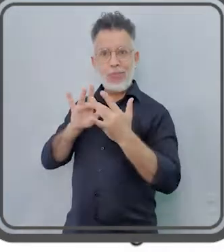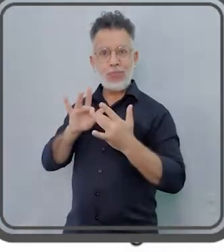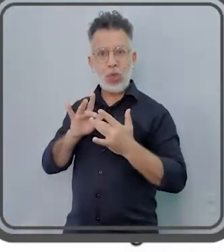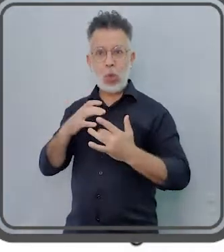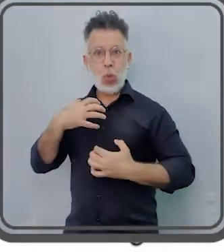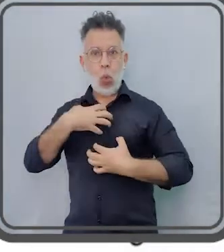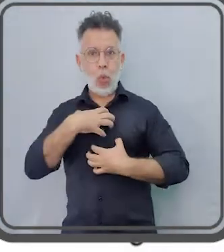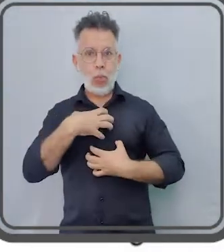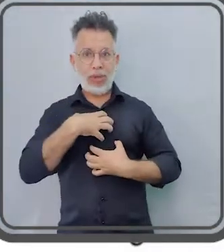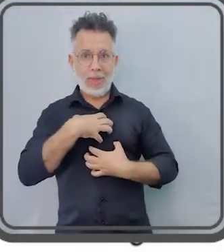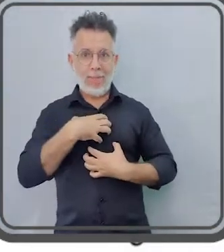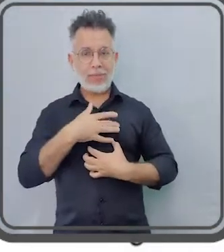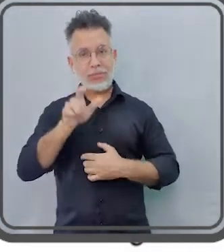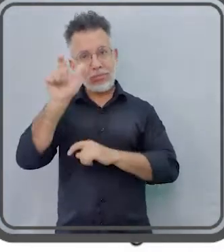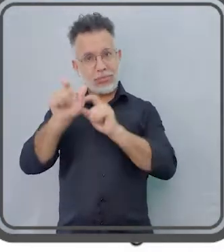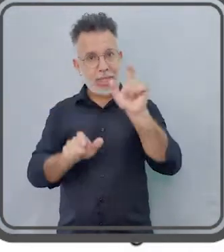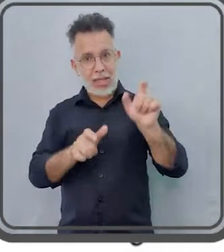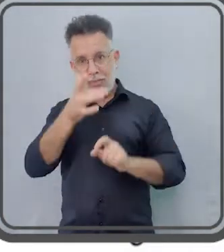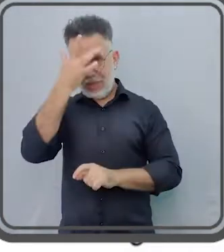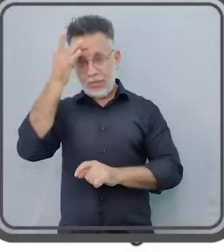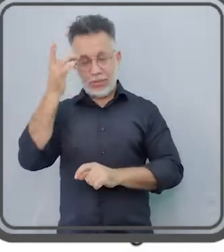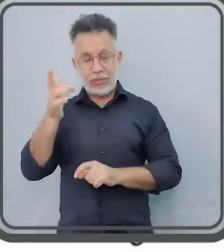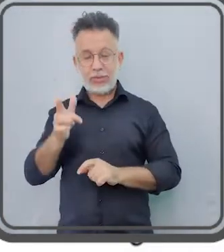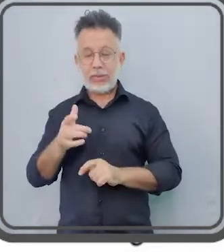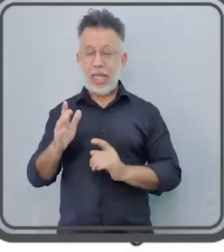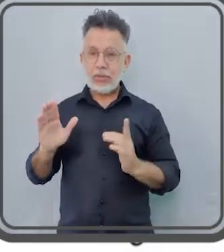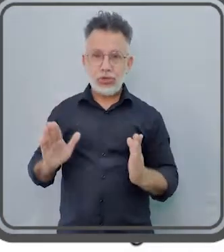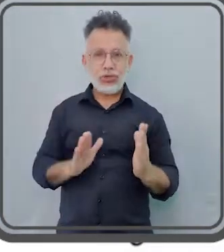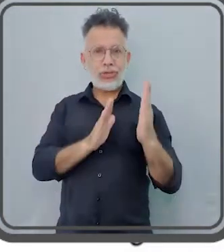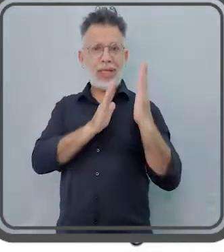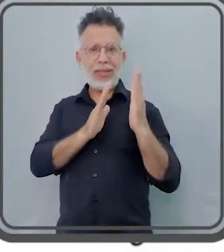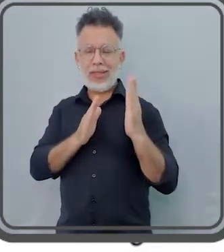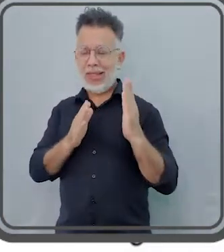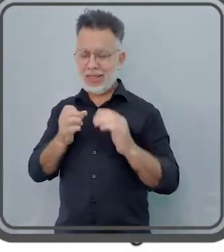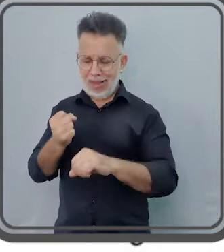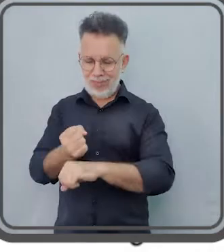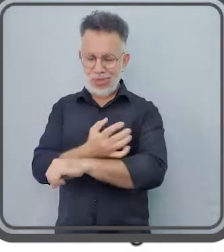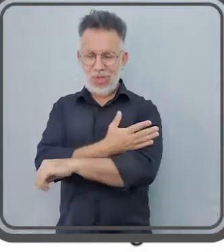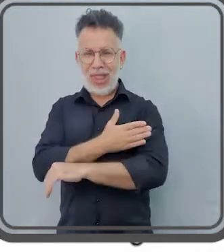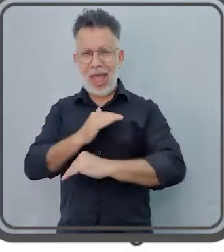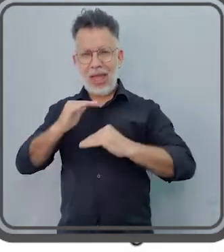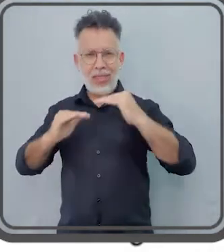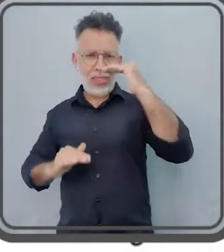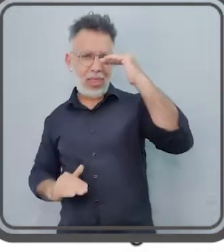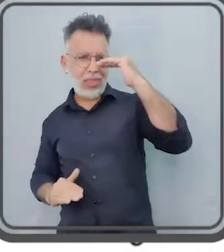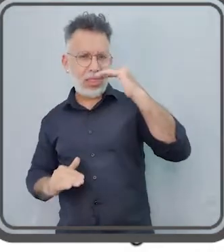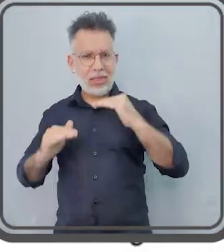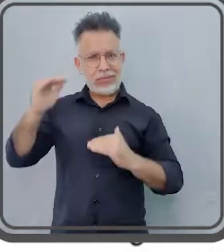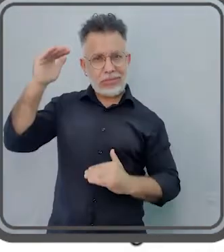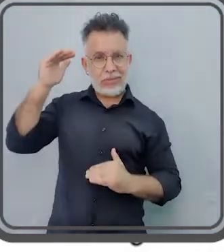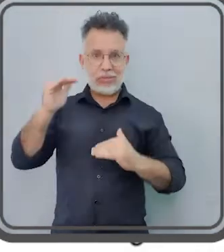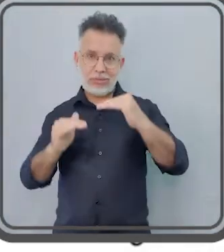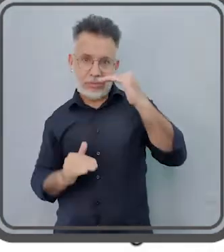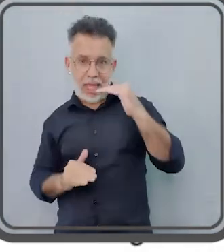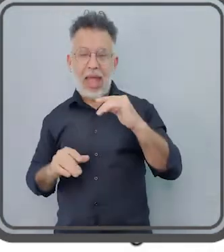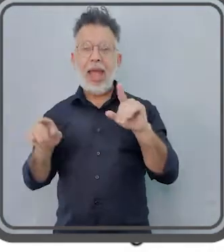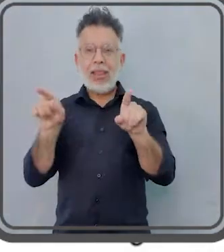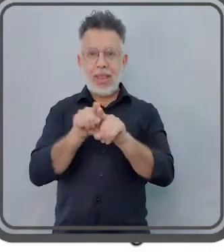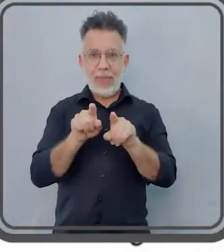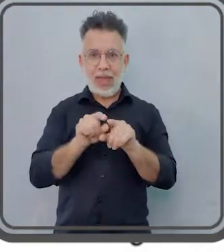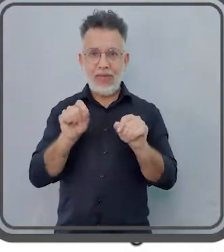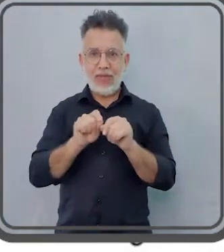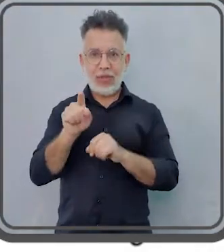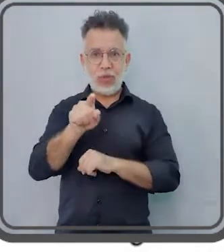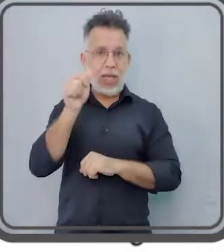pessoas diante desse emocional tão instável? Mas também foi essa estabilidade emocional que levou as mulheres a olhar mais para